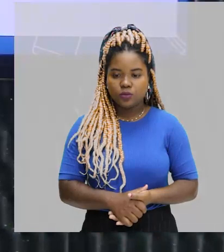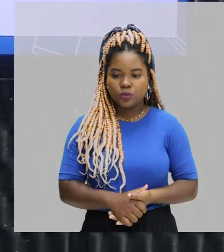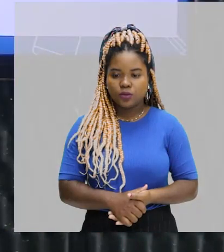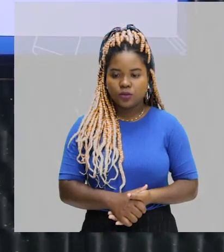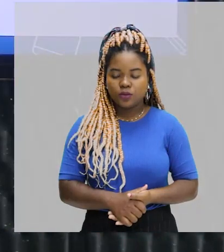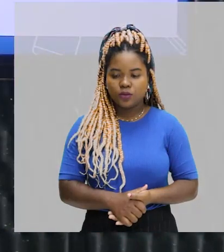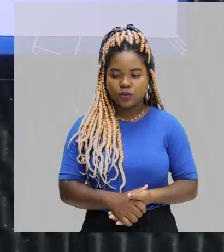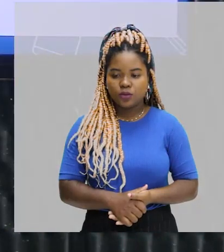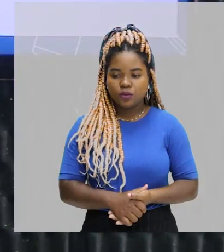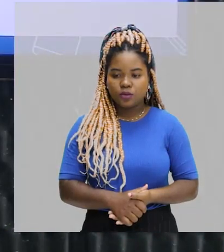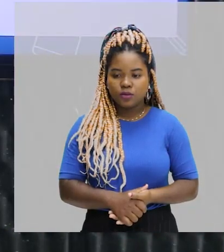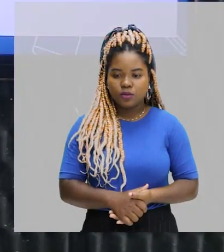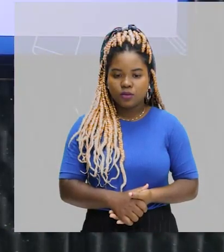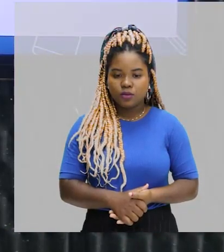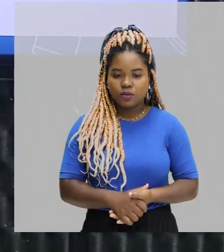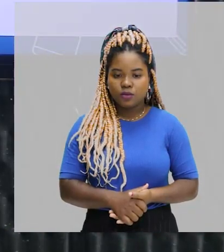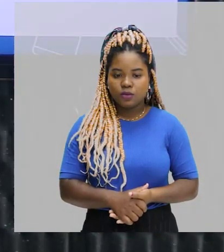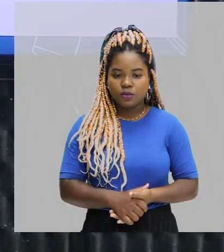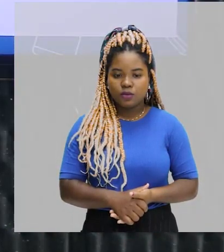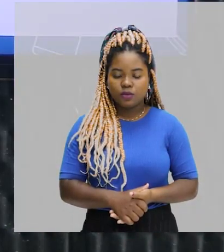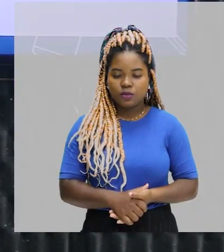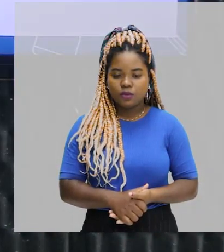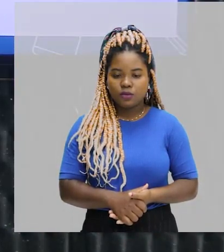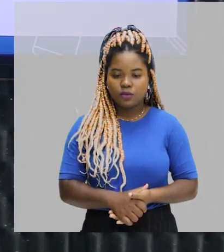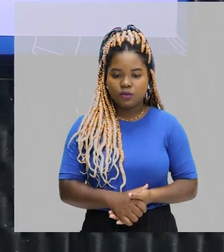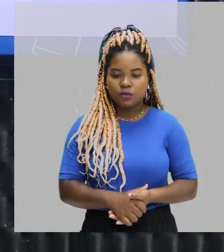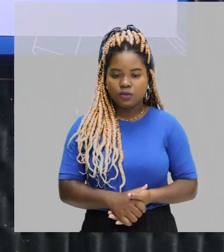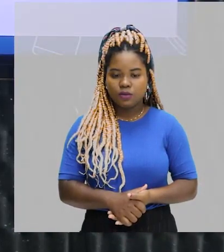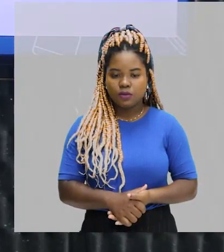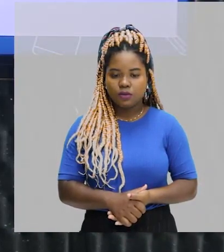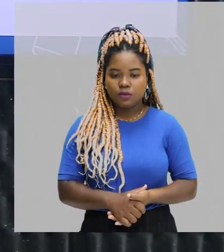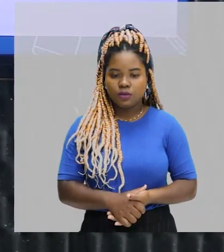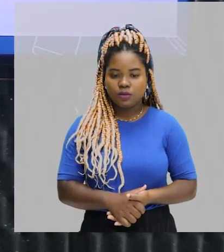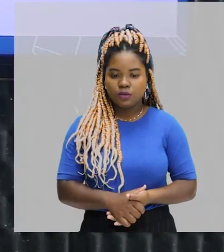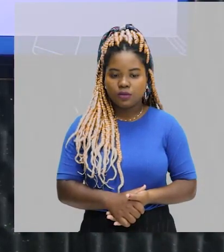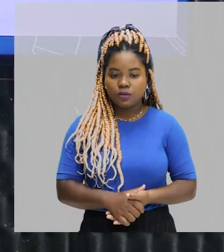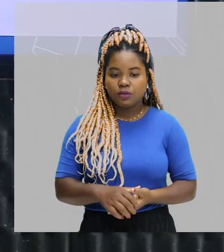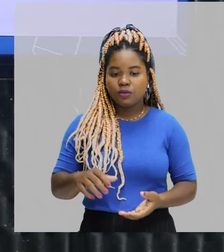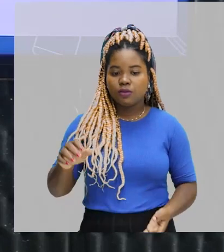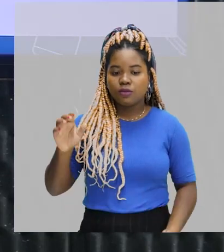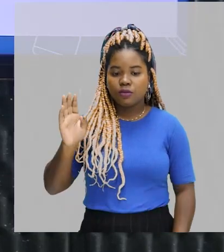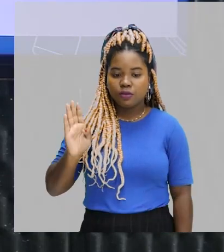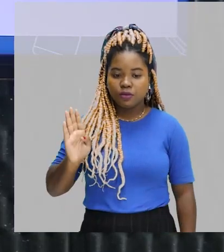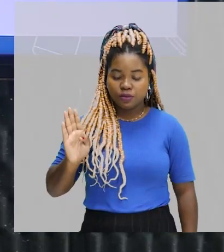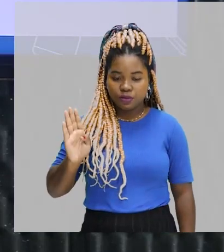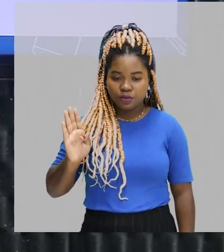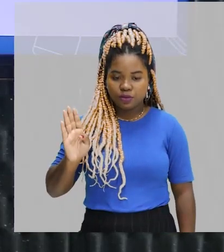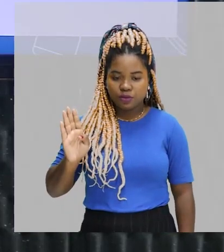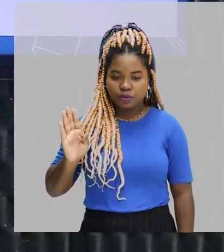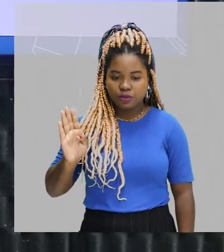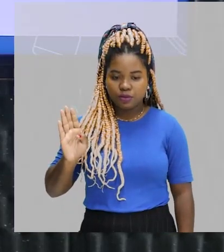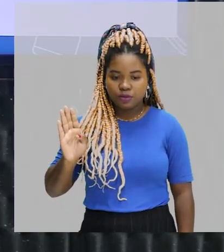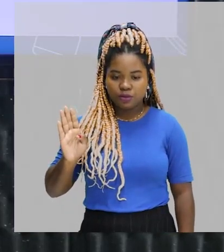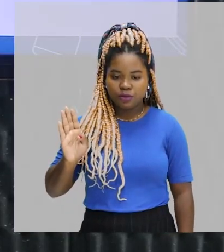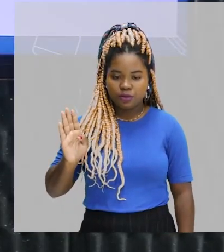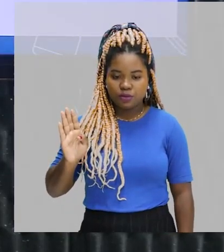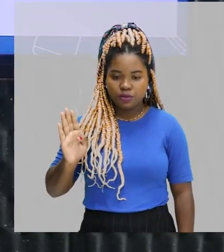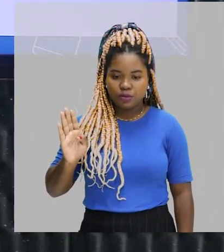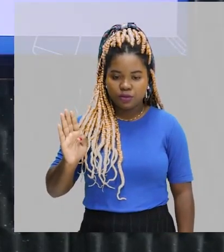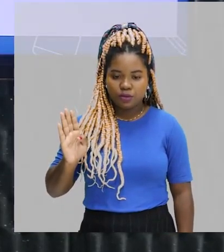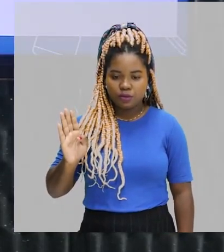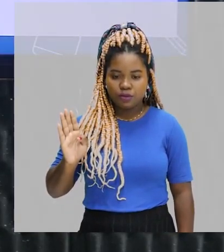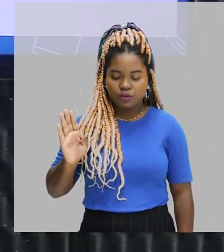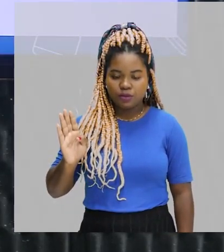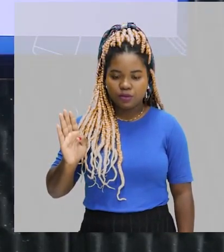se não houvesse medos, como existiriam esperanças? Letra B. Fazem anos que